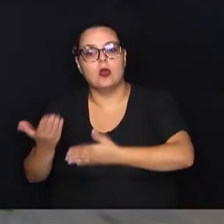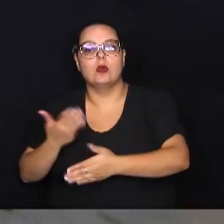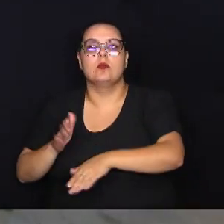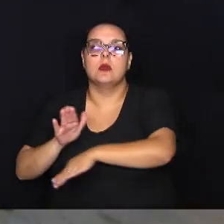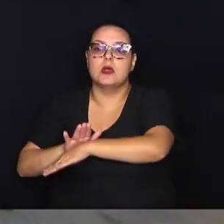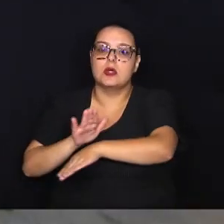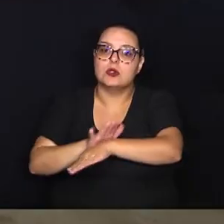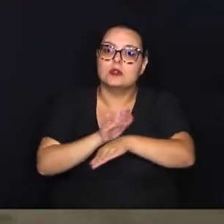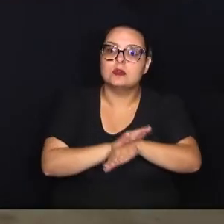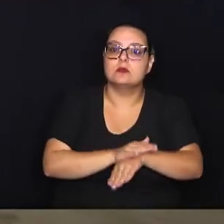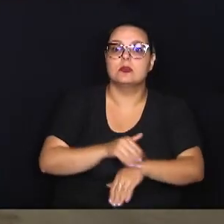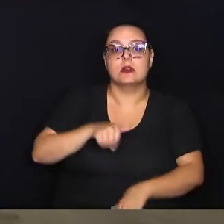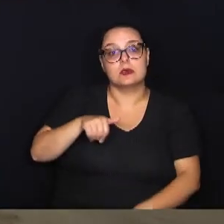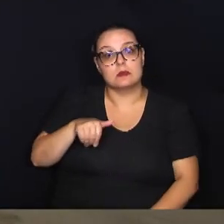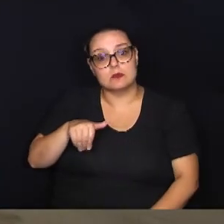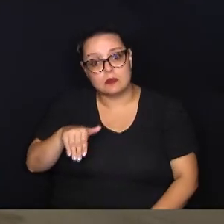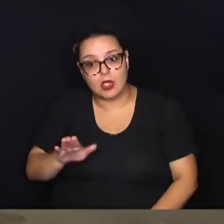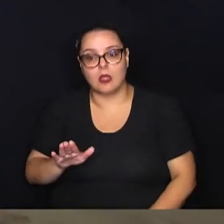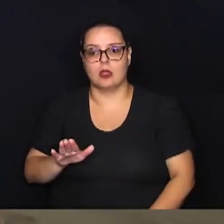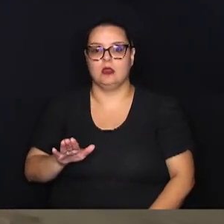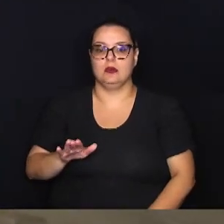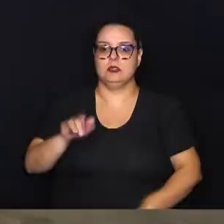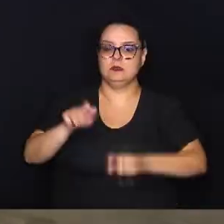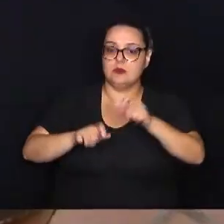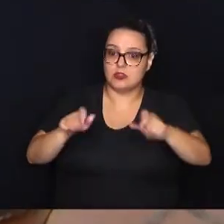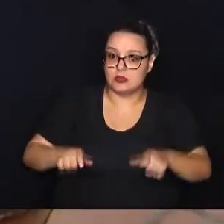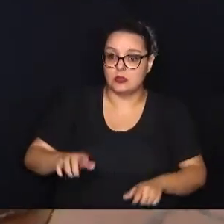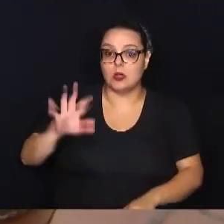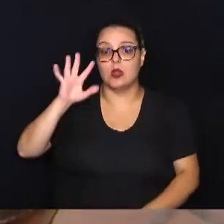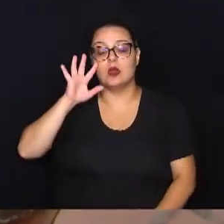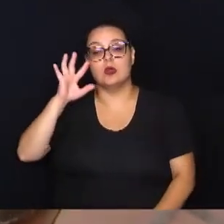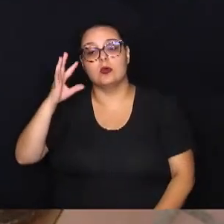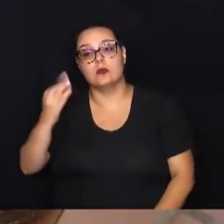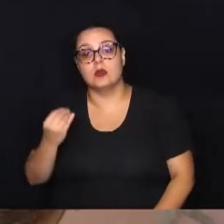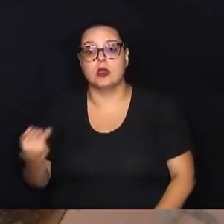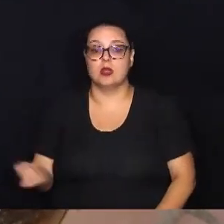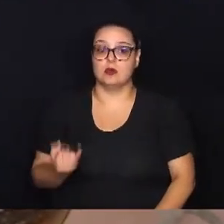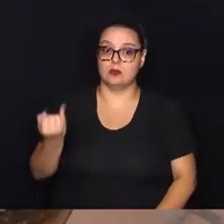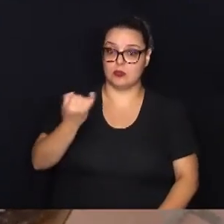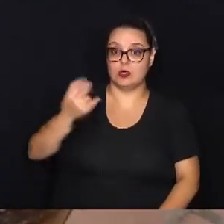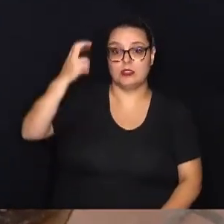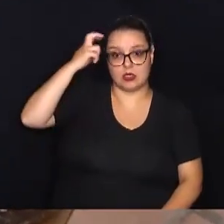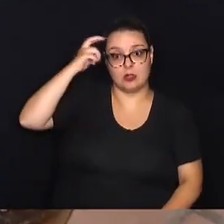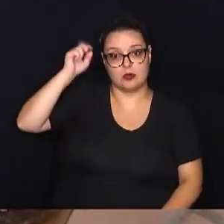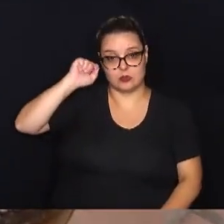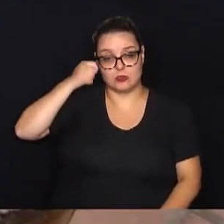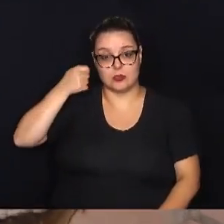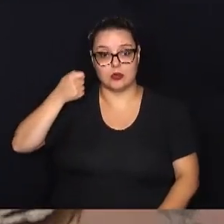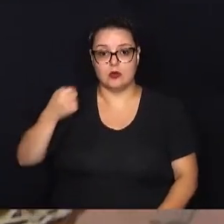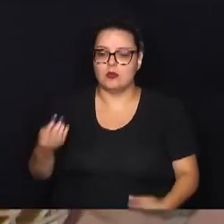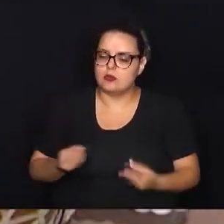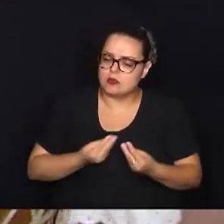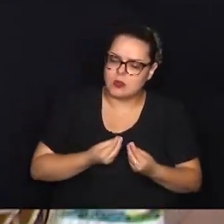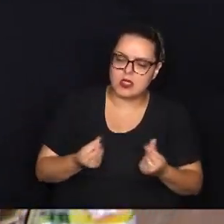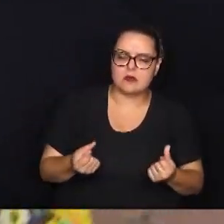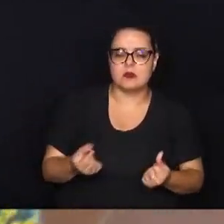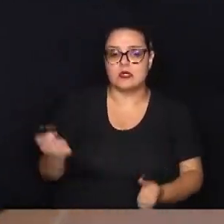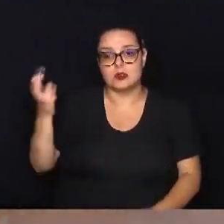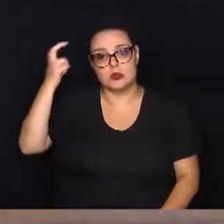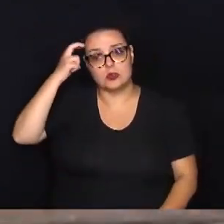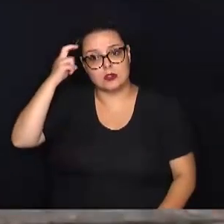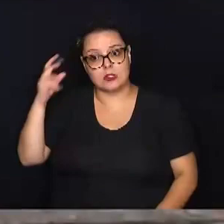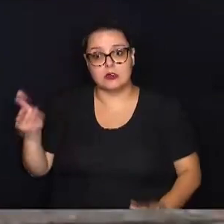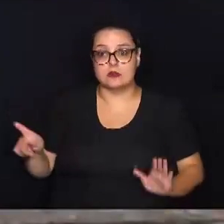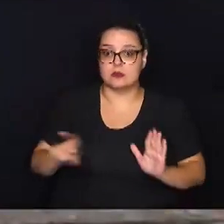para que cada vez mais pessoas compreendam a importância da cultura negra. Com tanta riqueza e cultura neste